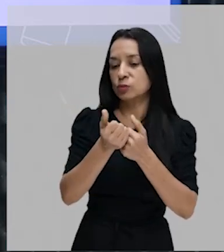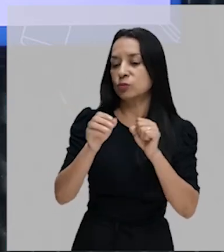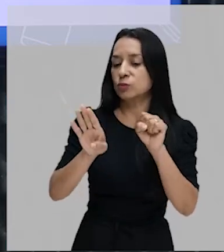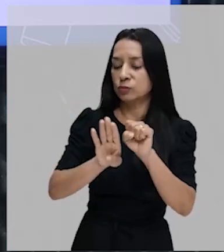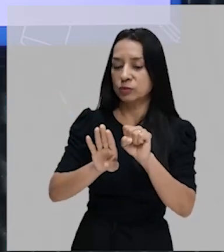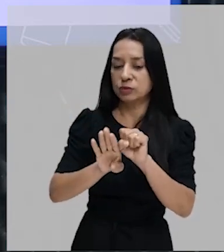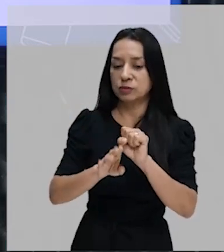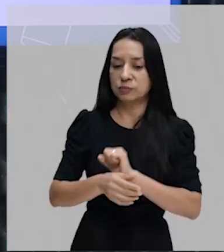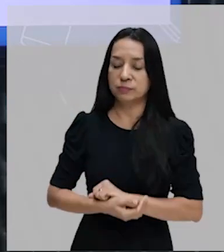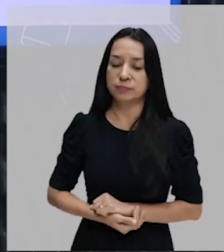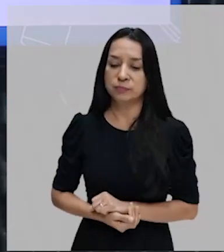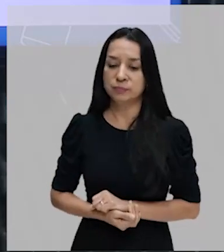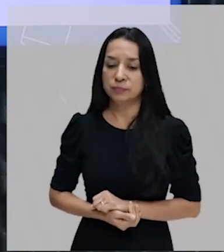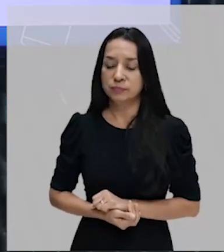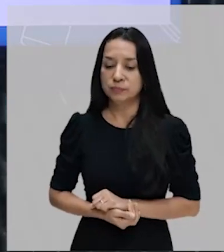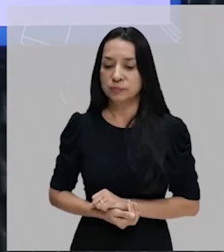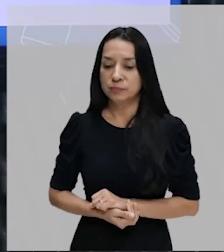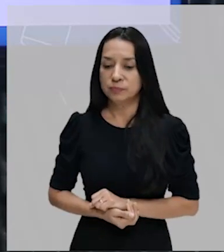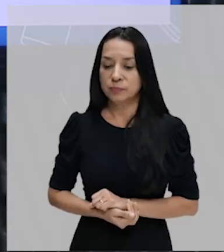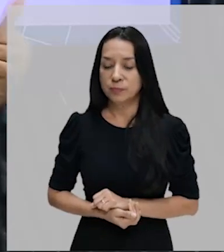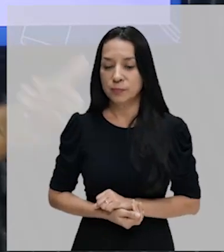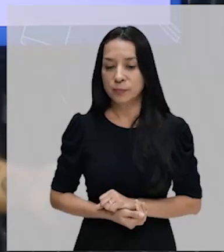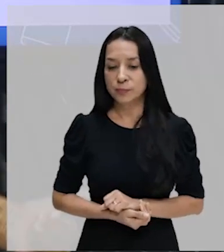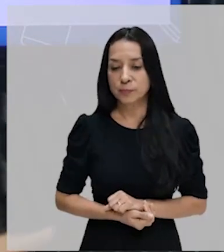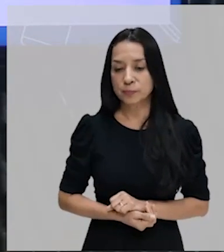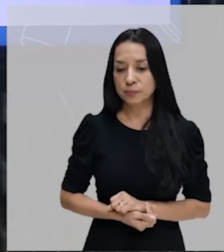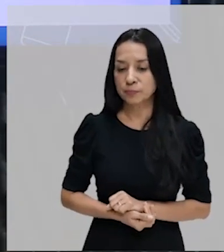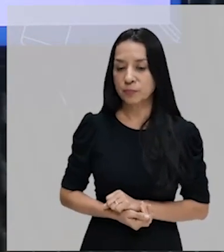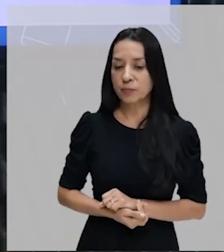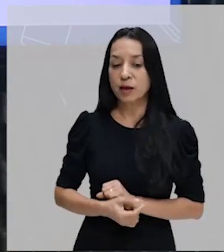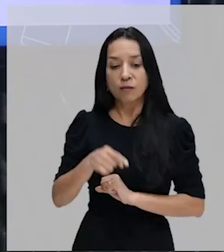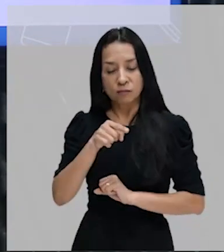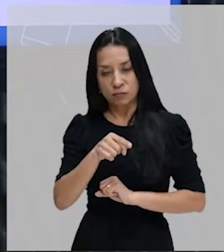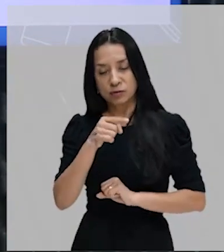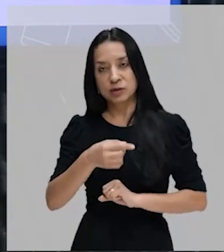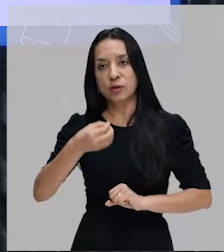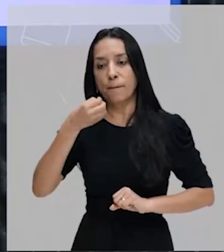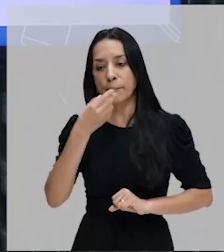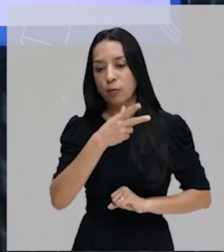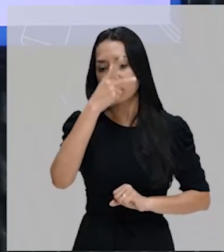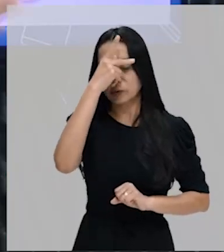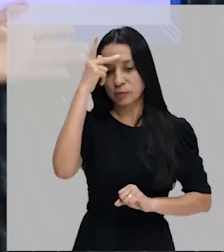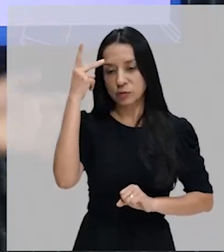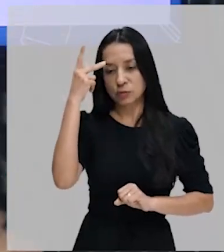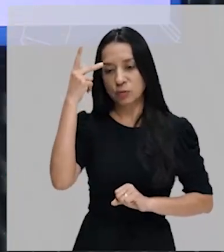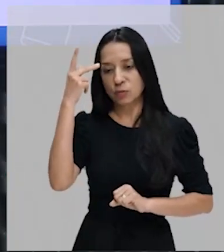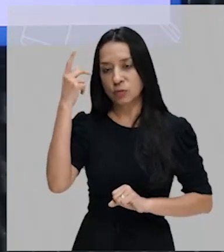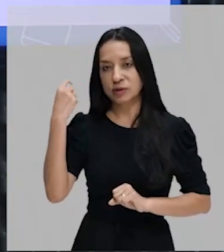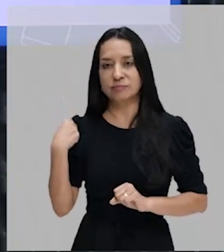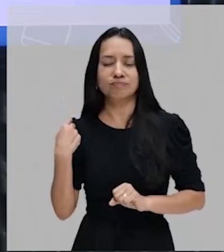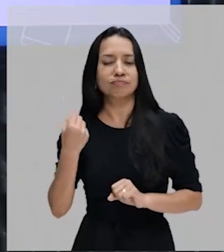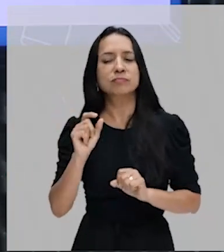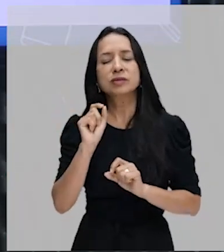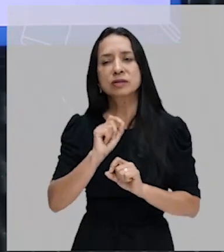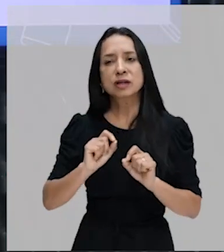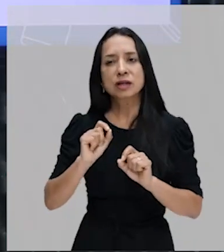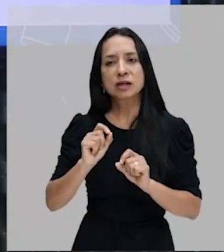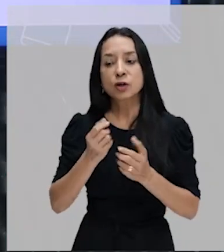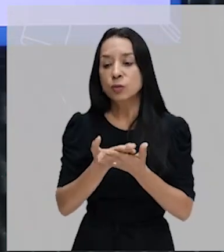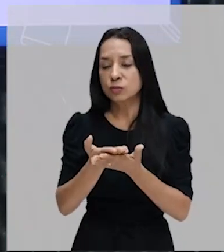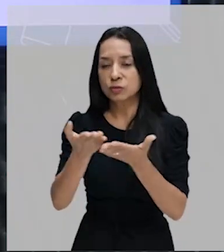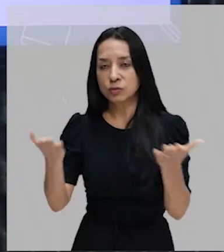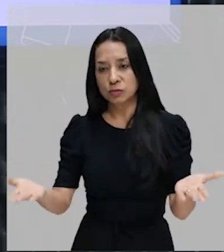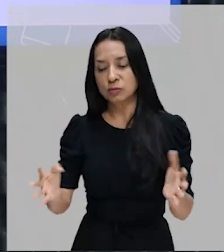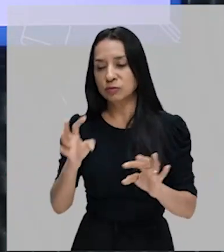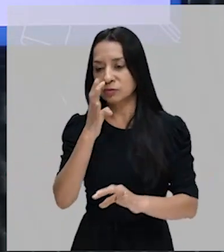buenas personas. Vocês são boas pessoas. Vocês quem? Vocês todos aí que estão nos assistindo, tá? Mas